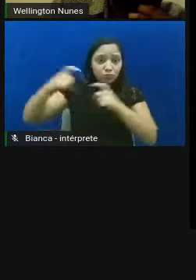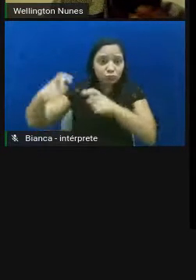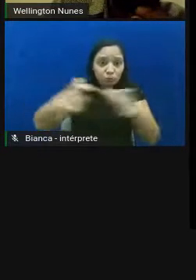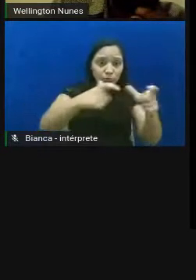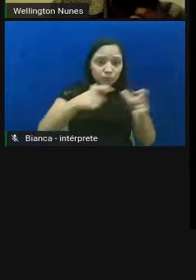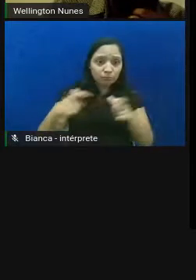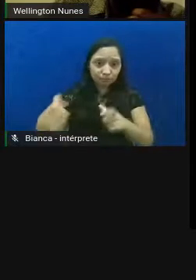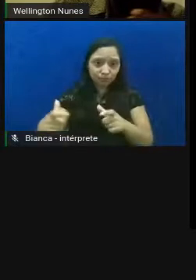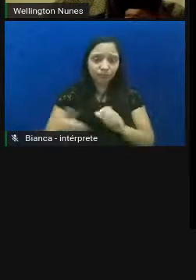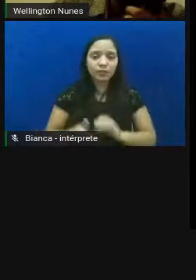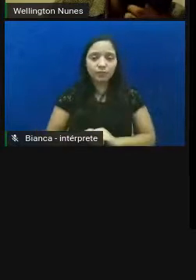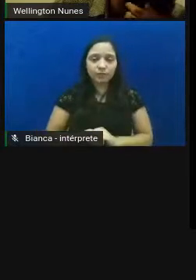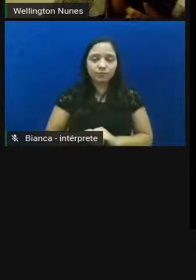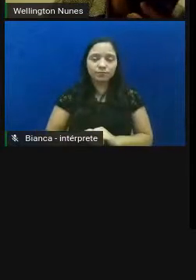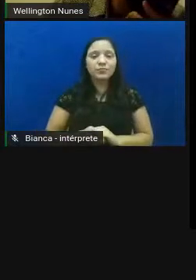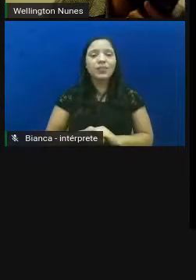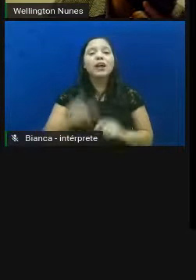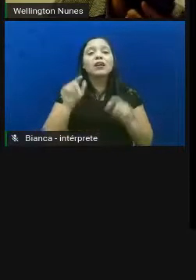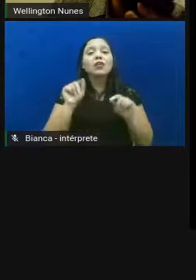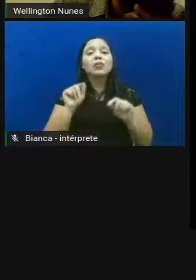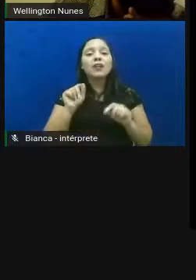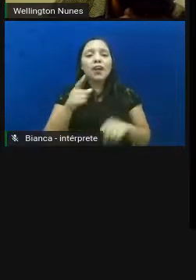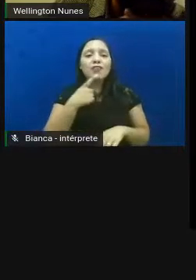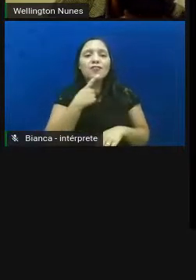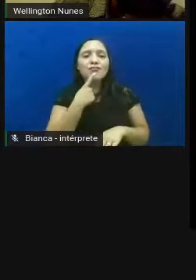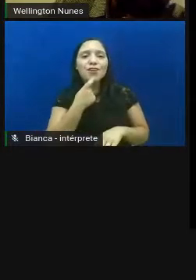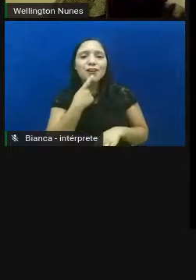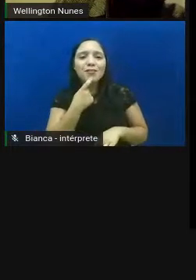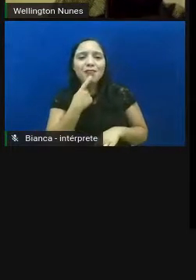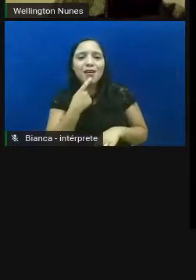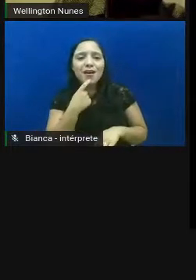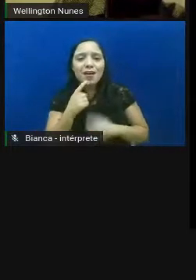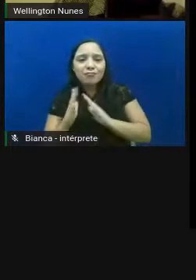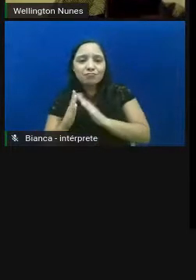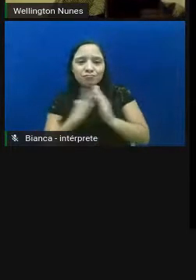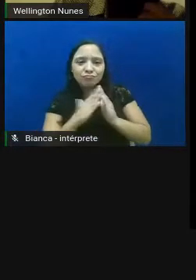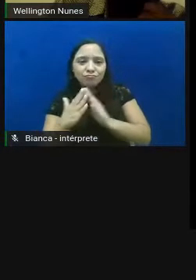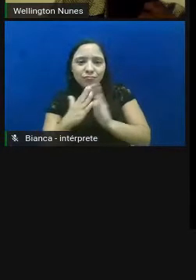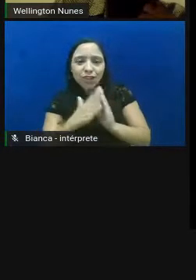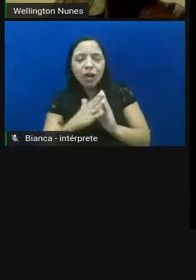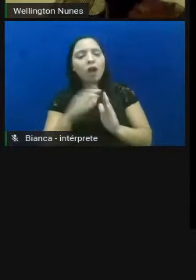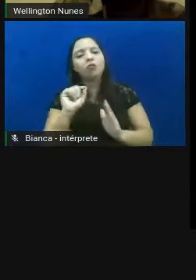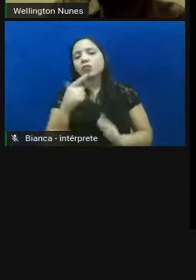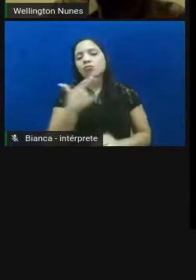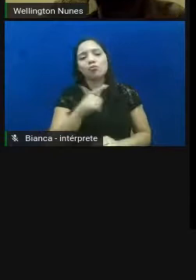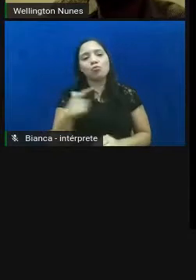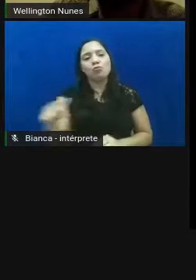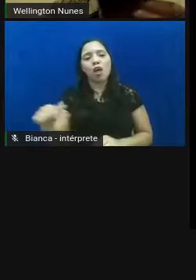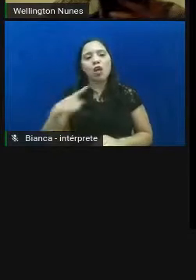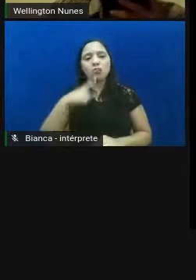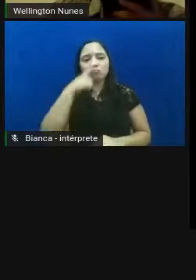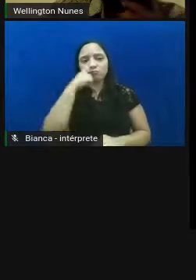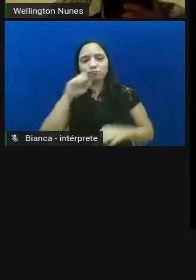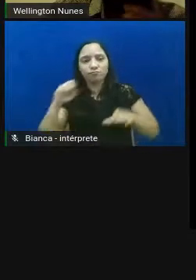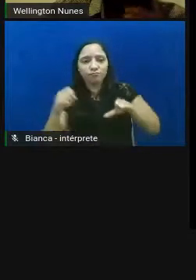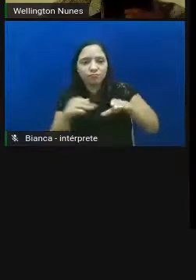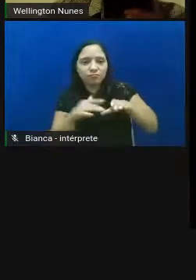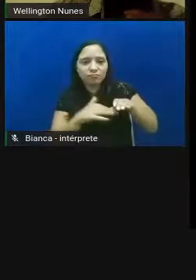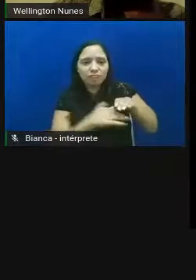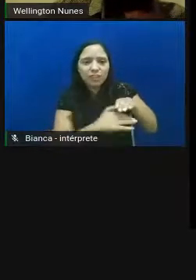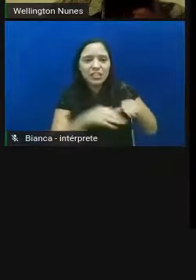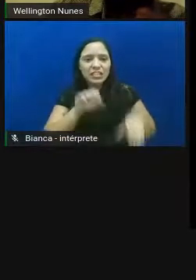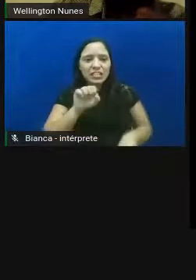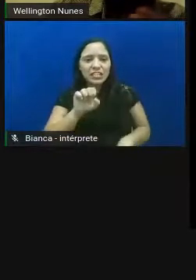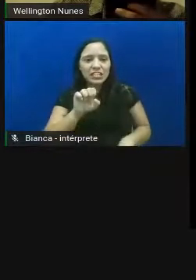Residências sem rede de esgoto, essas em vermelho aí não possuem rede de esgoto, então é um problema de saneamento também.